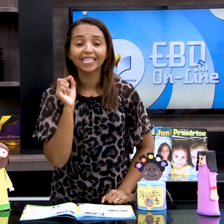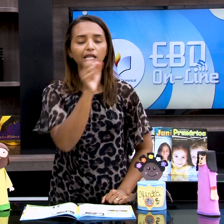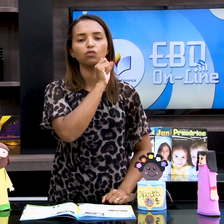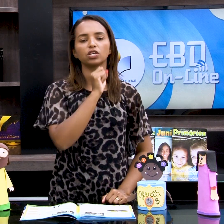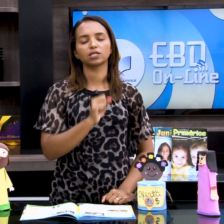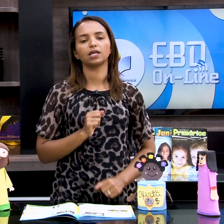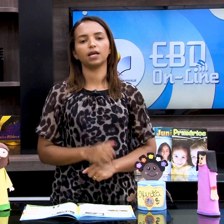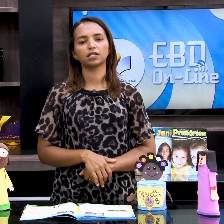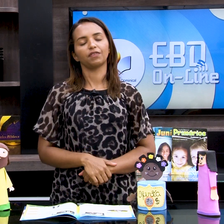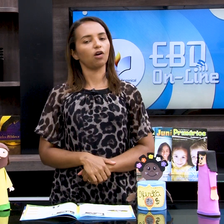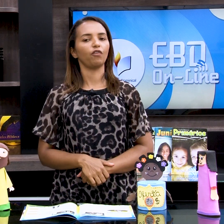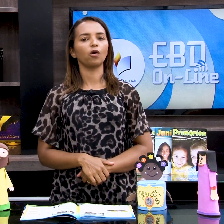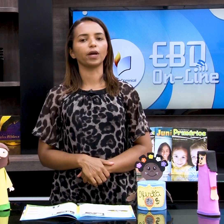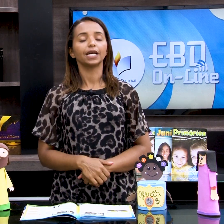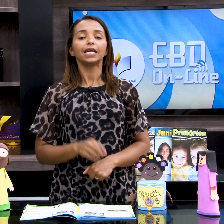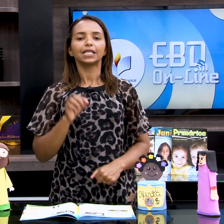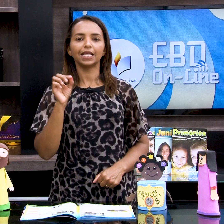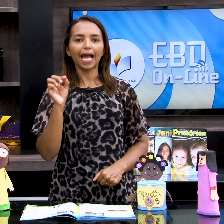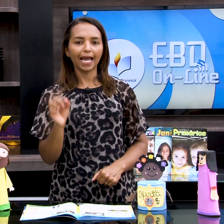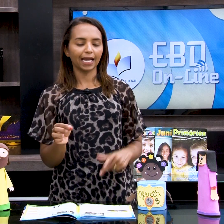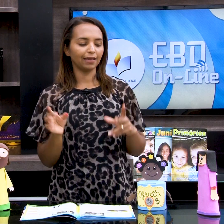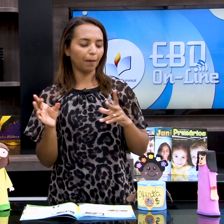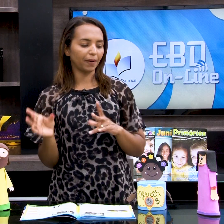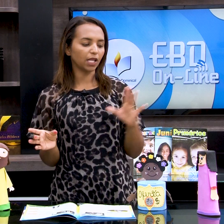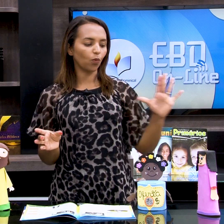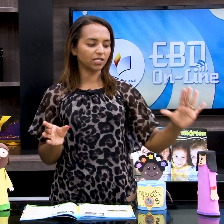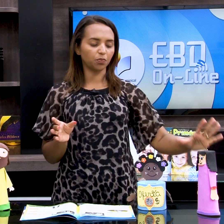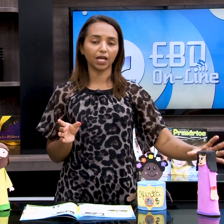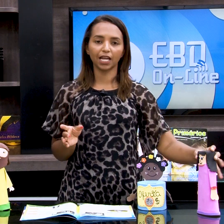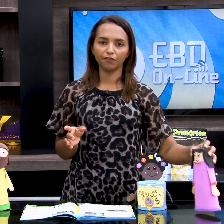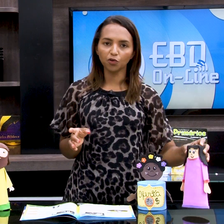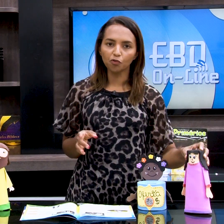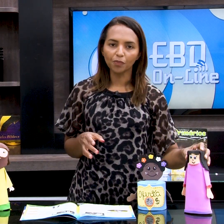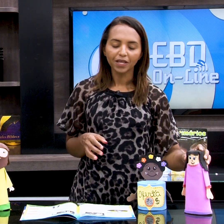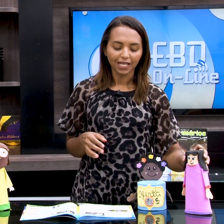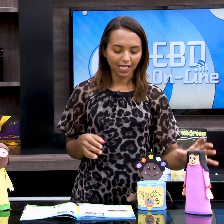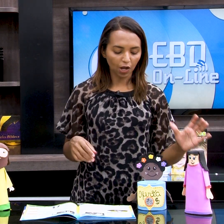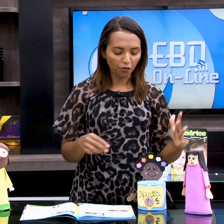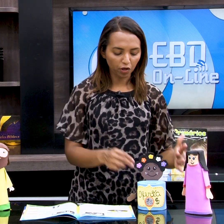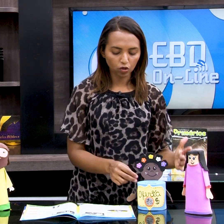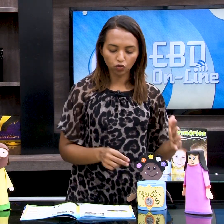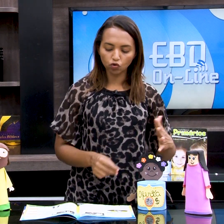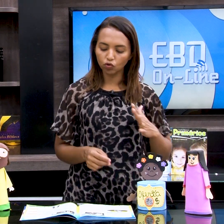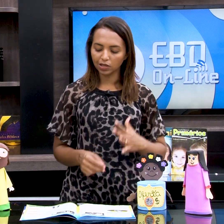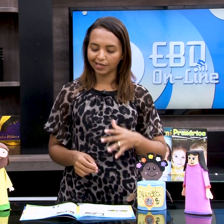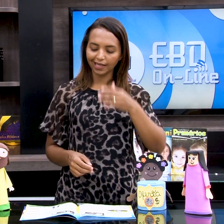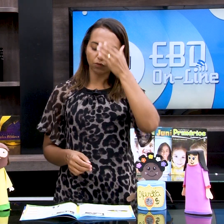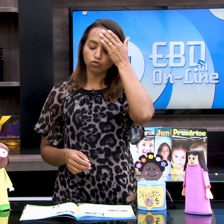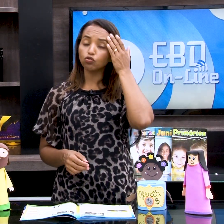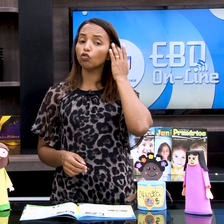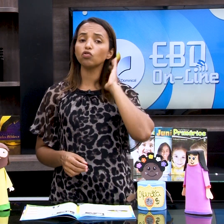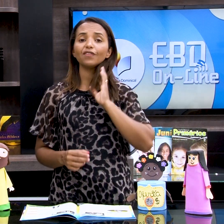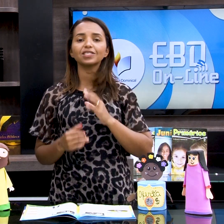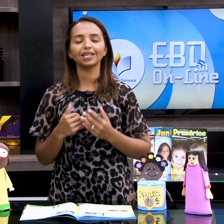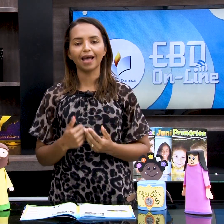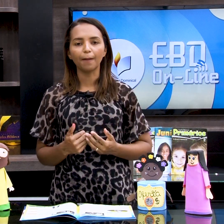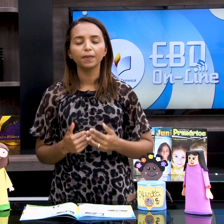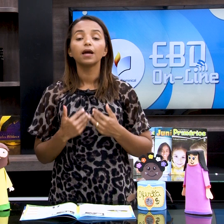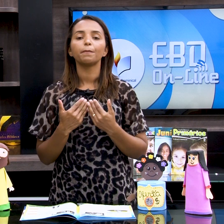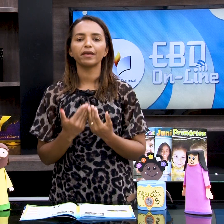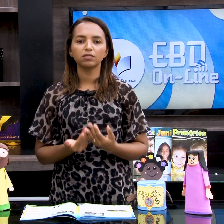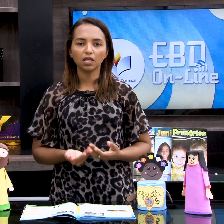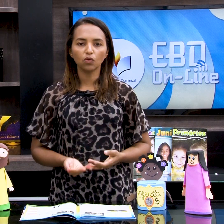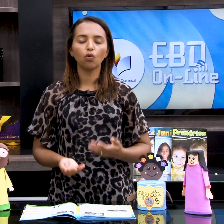doar não deixa essa criança ficar com vergonha Diga a ela que Aprenda com o exemplo daquela viúva que ela ofertou tudo que tinha então tudo que você